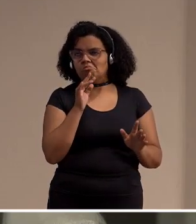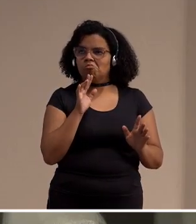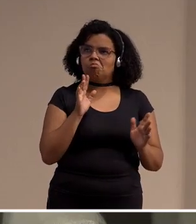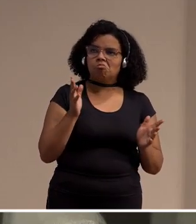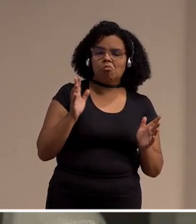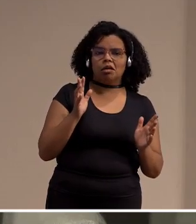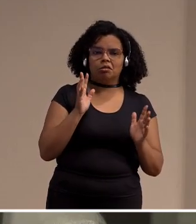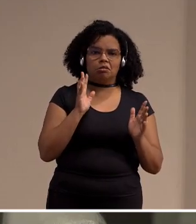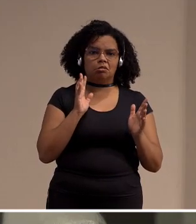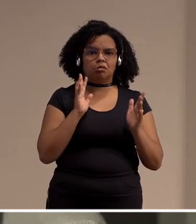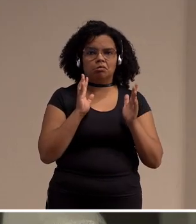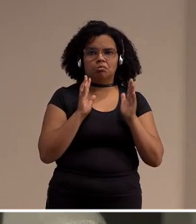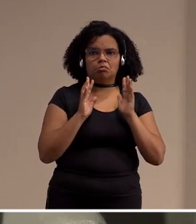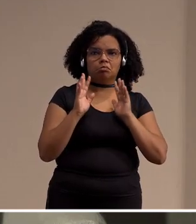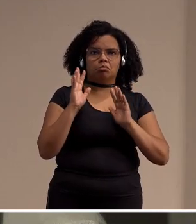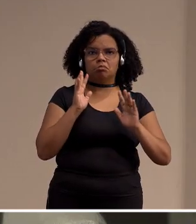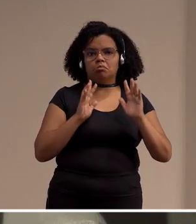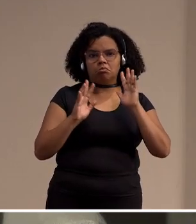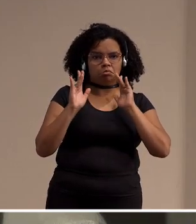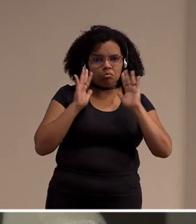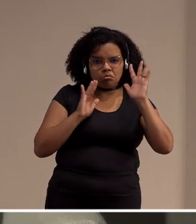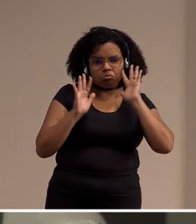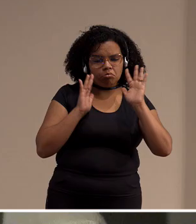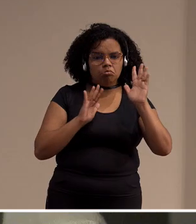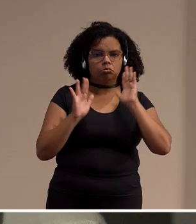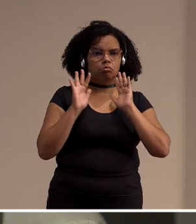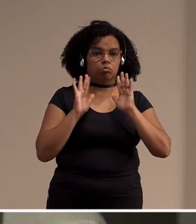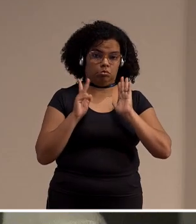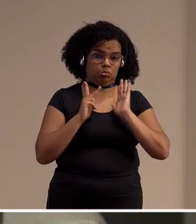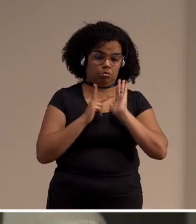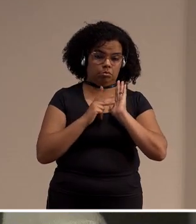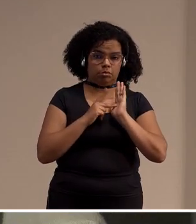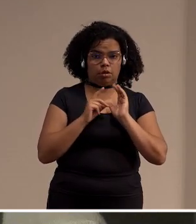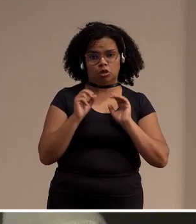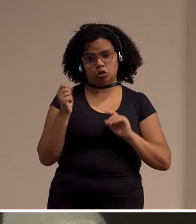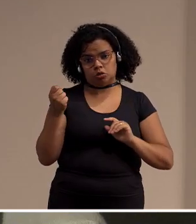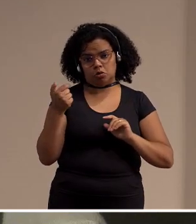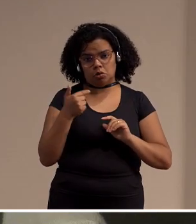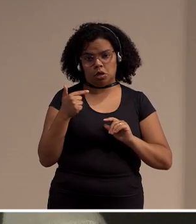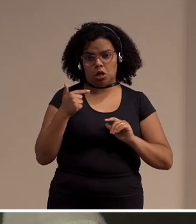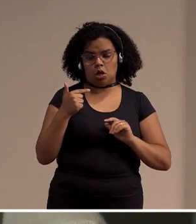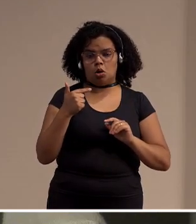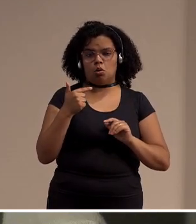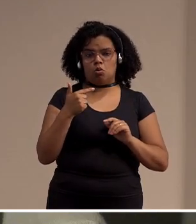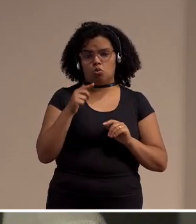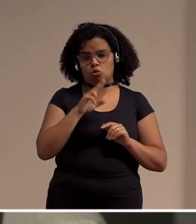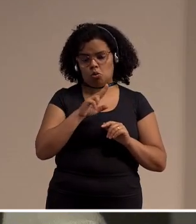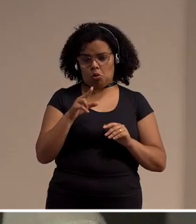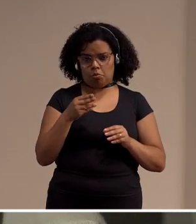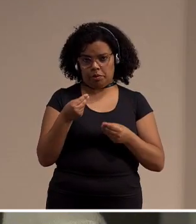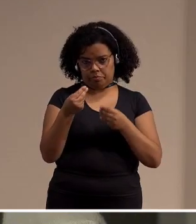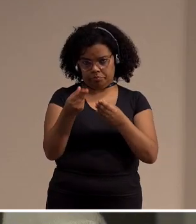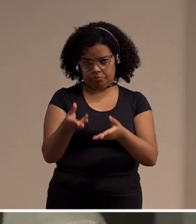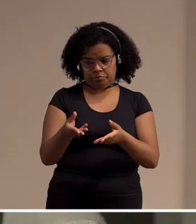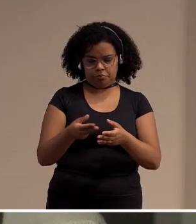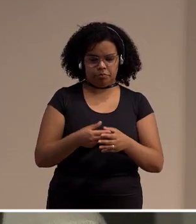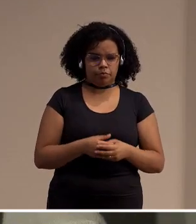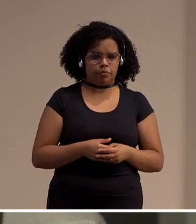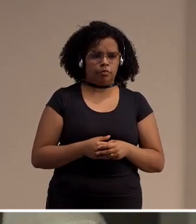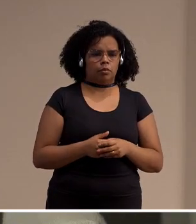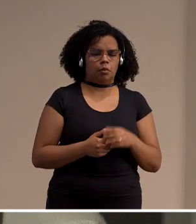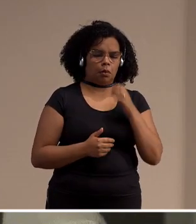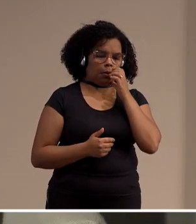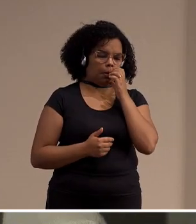mais ilustrativos do que nós somos, realmente, do que o nome de batismo. E me parece